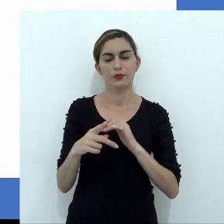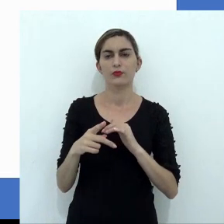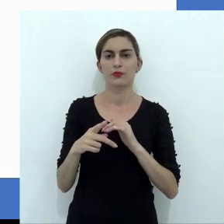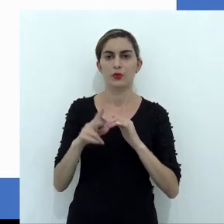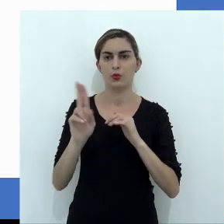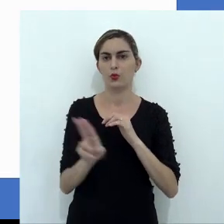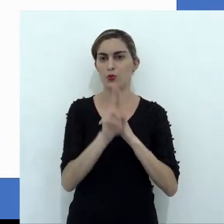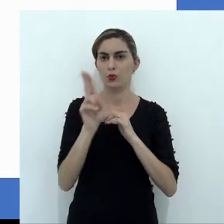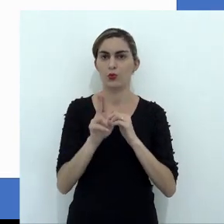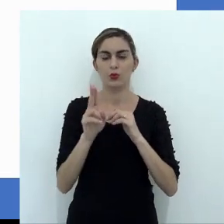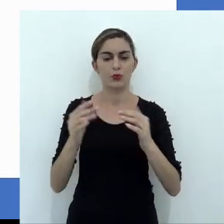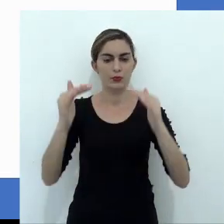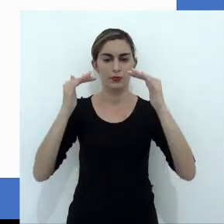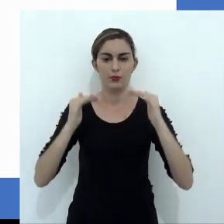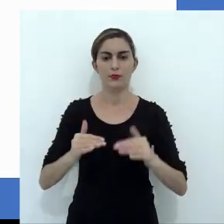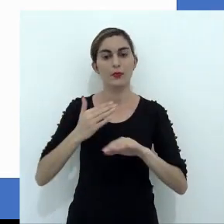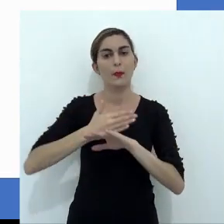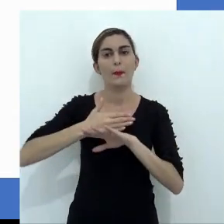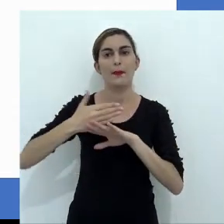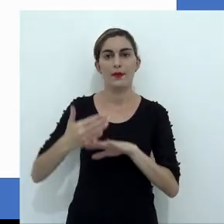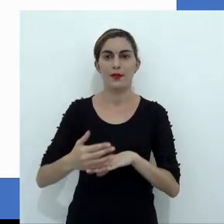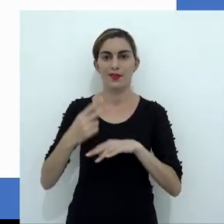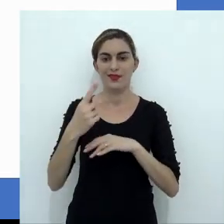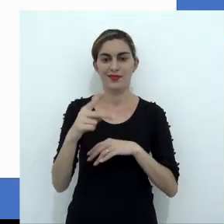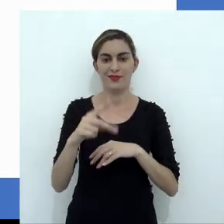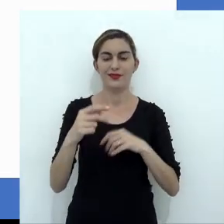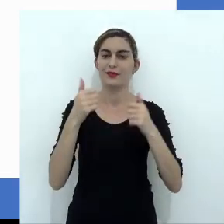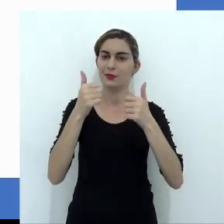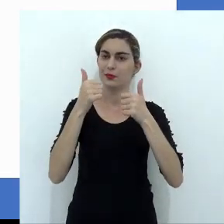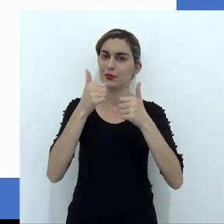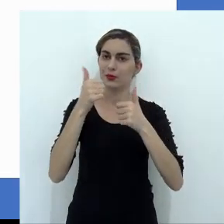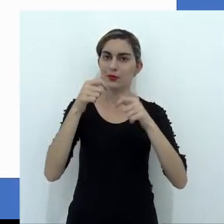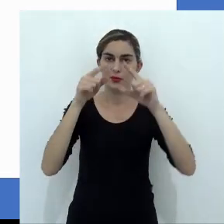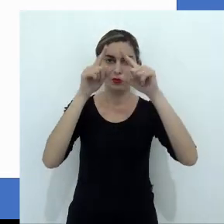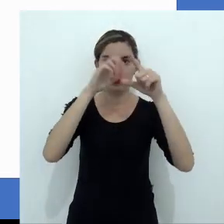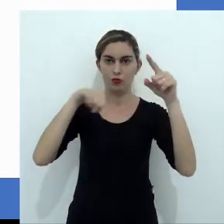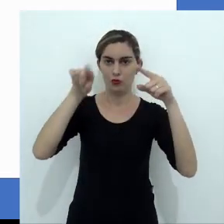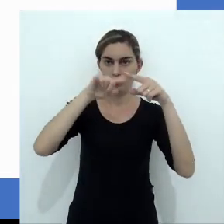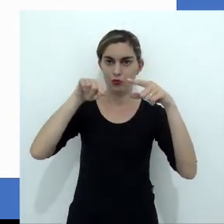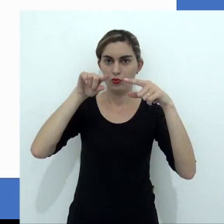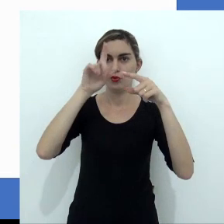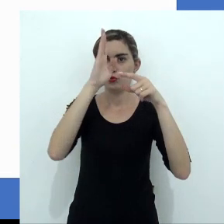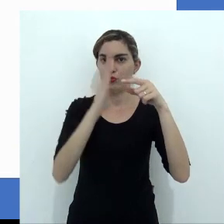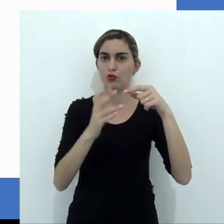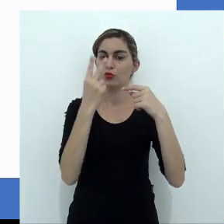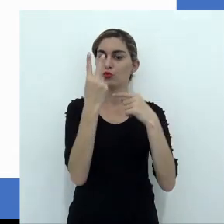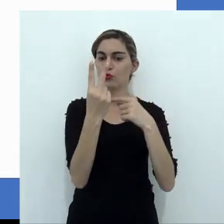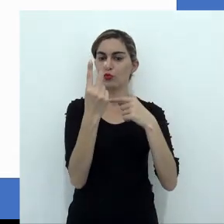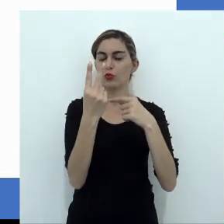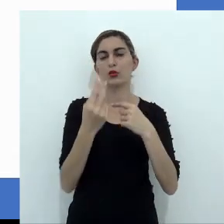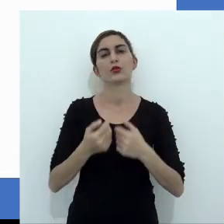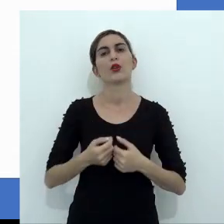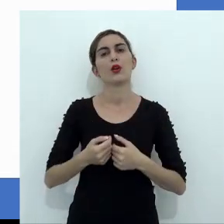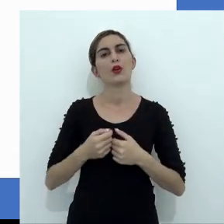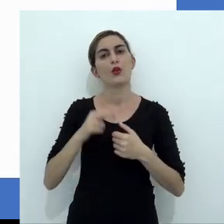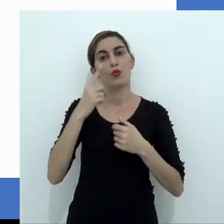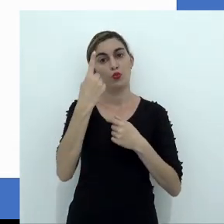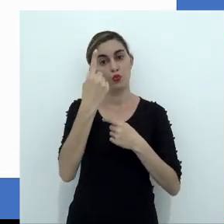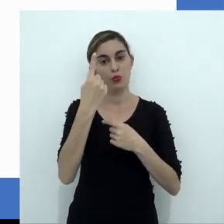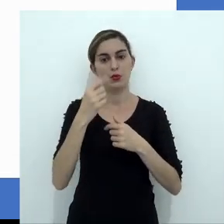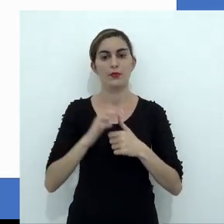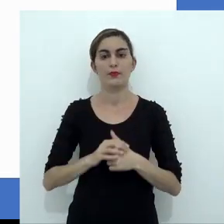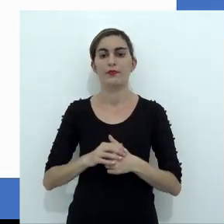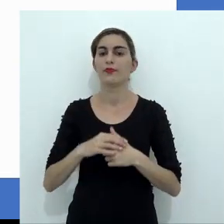foi utilizada, e a parte branca, ou seja, esse primeiro círculo foi dividido em 2 partes e a gente tomou apenas